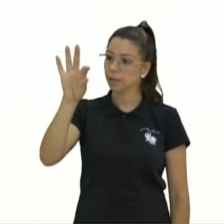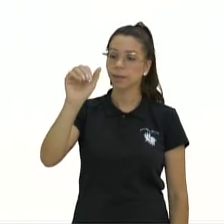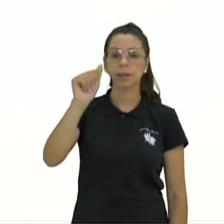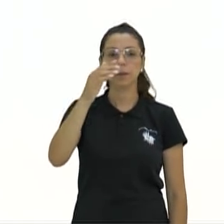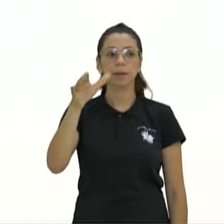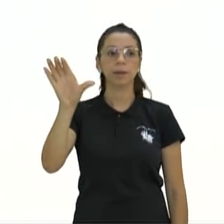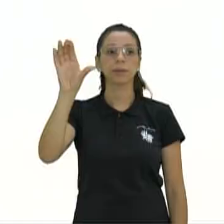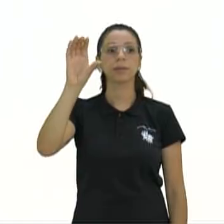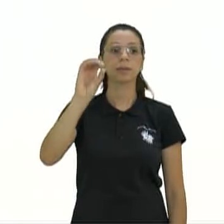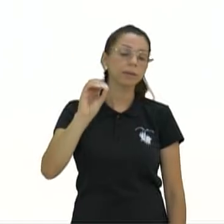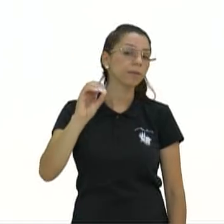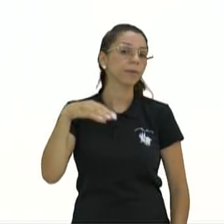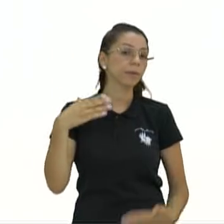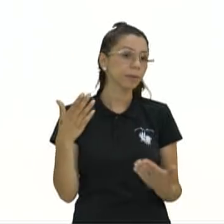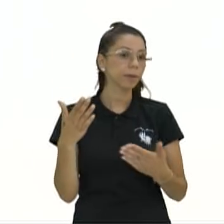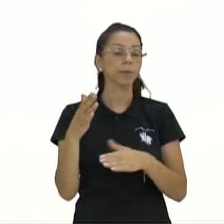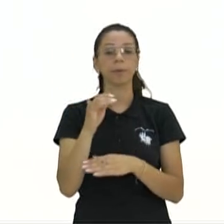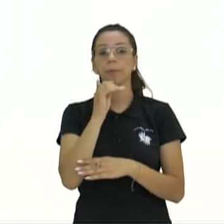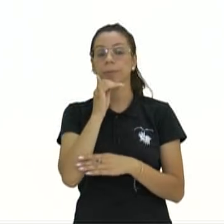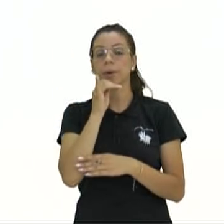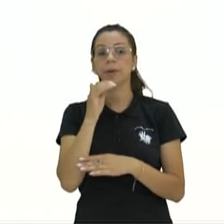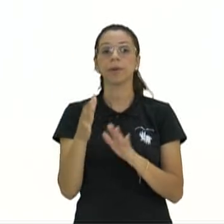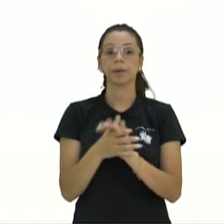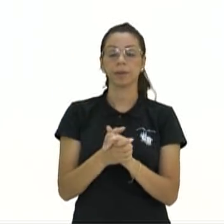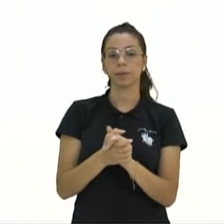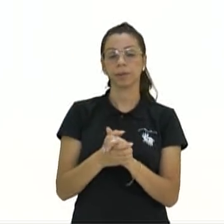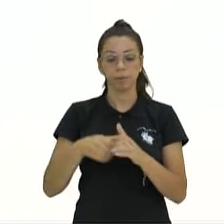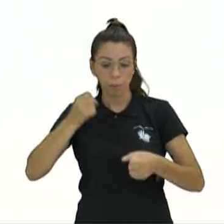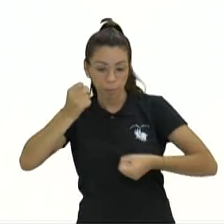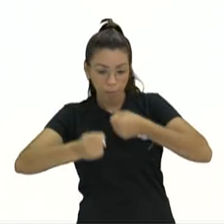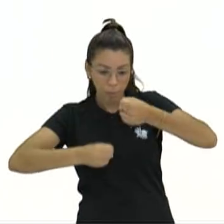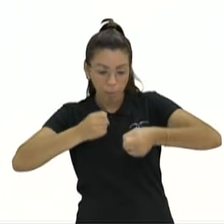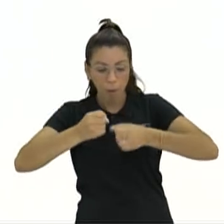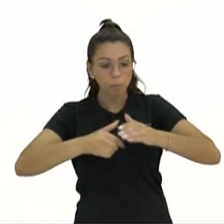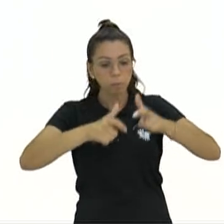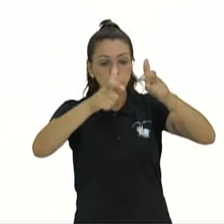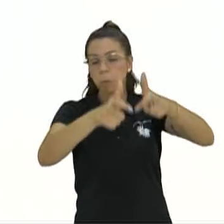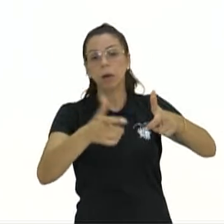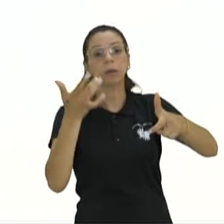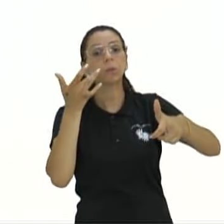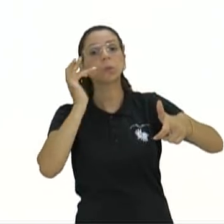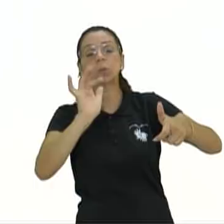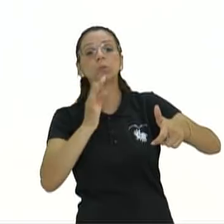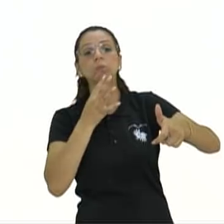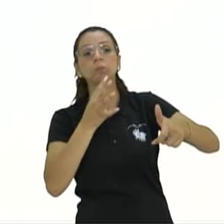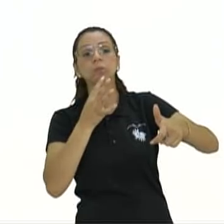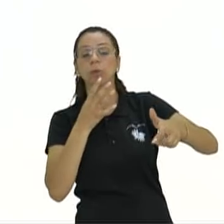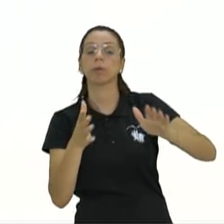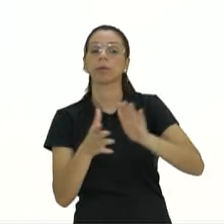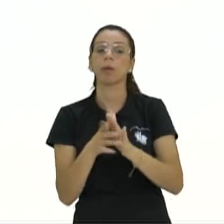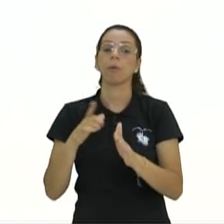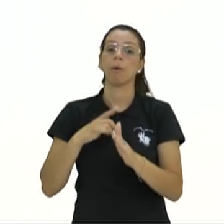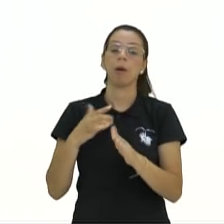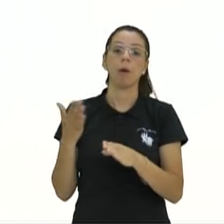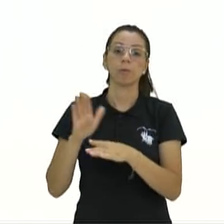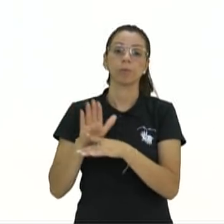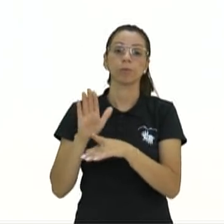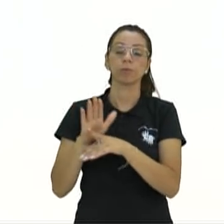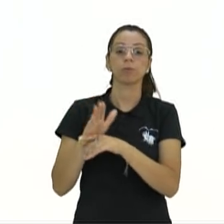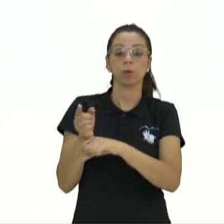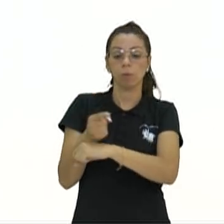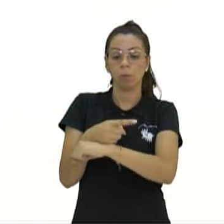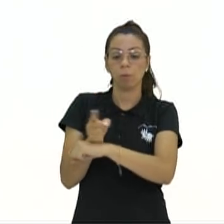a arte de navegar por terras desconhecidas com o auxílio de um mapa topográfico e uma